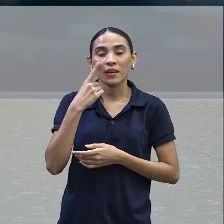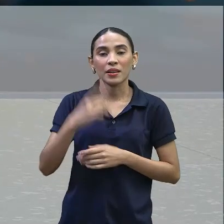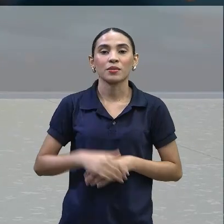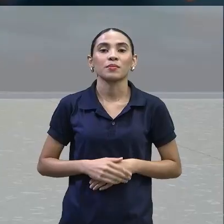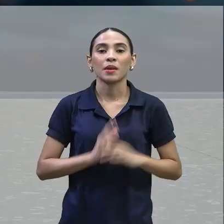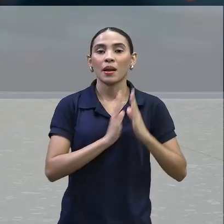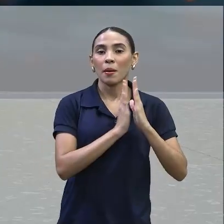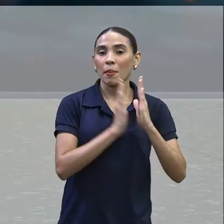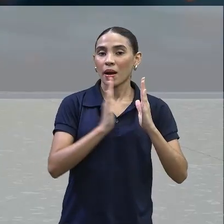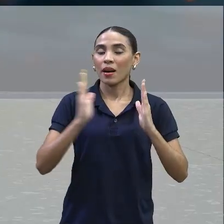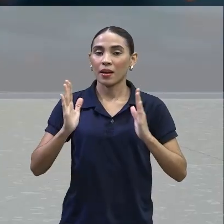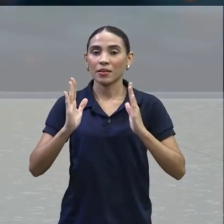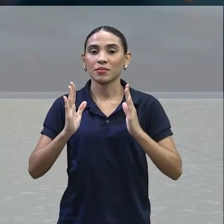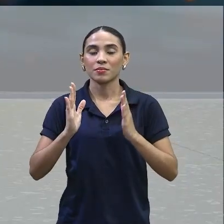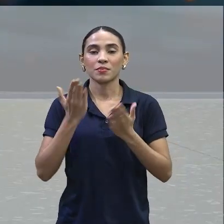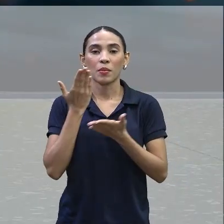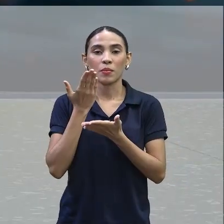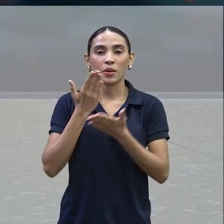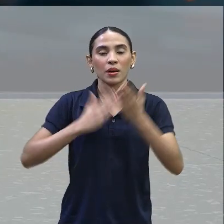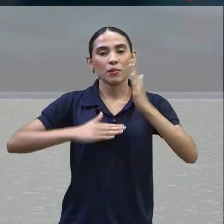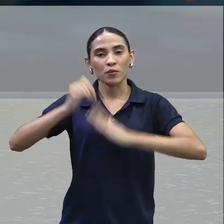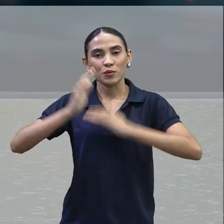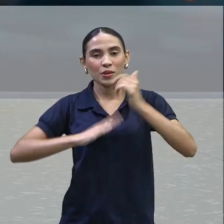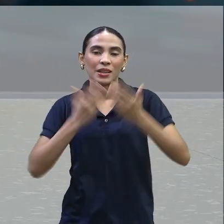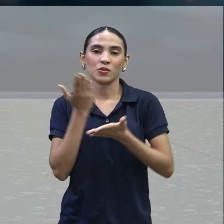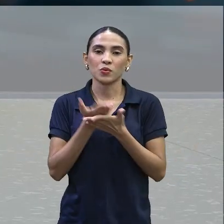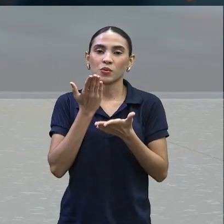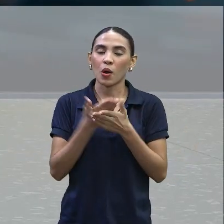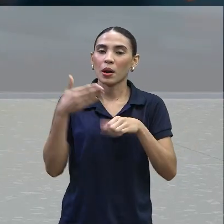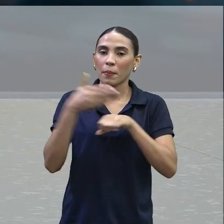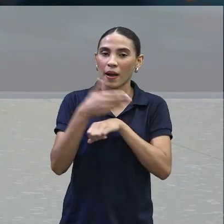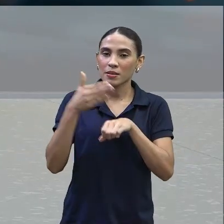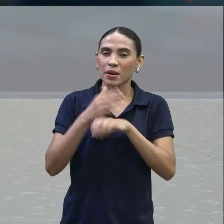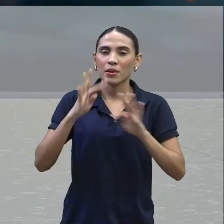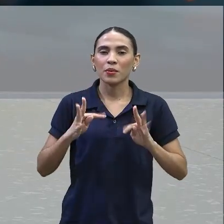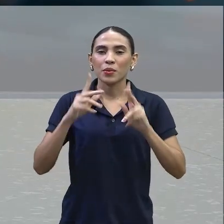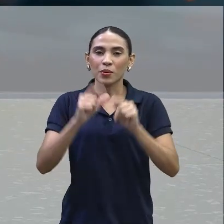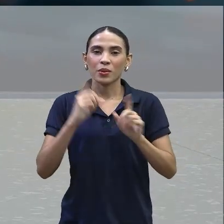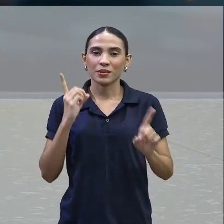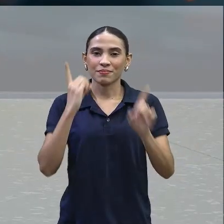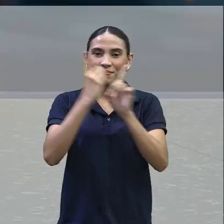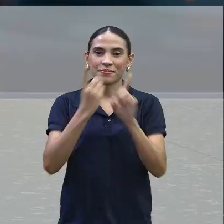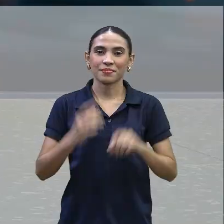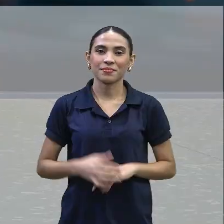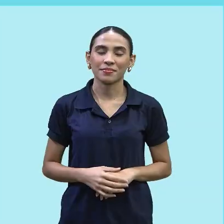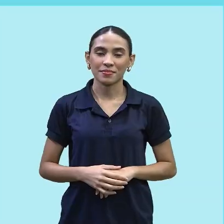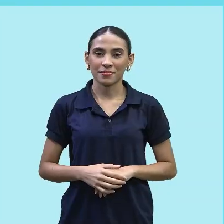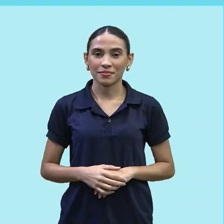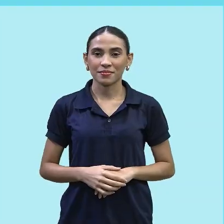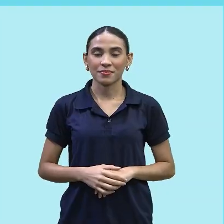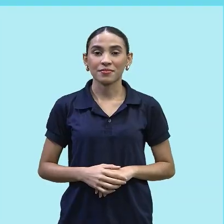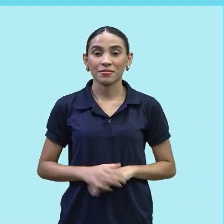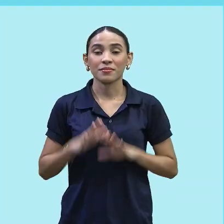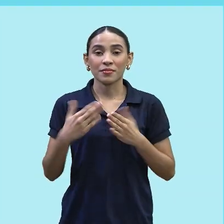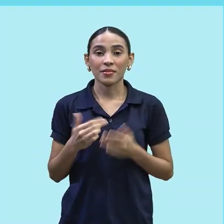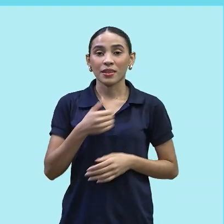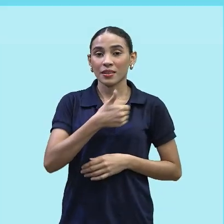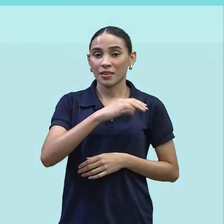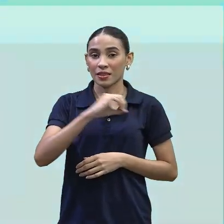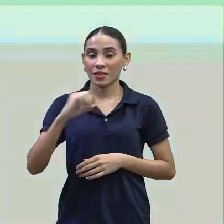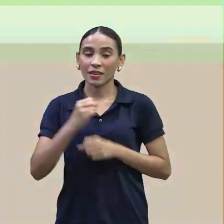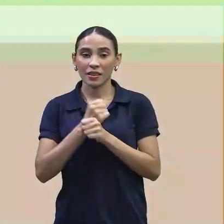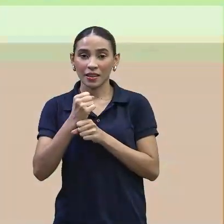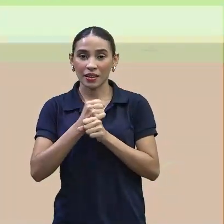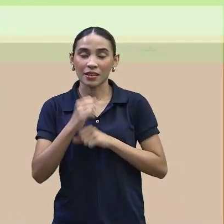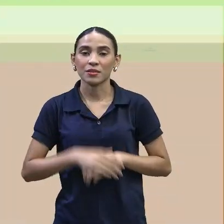tempo dos estudiosos que participaram de toda essa descoberta. Veja aí. Nos últimos 100 anos,